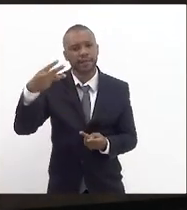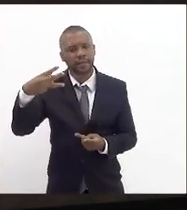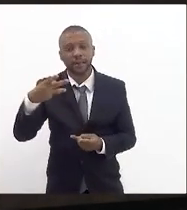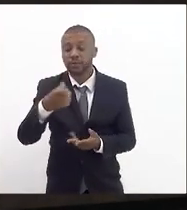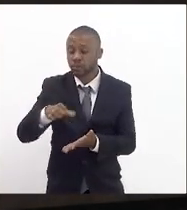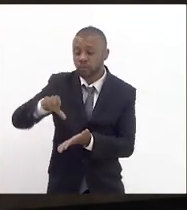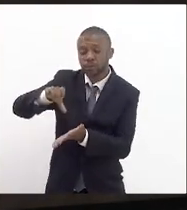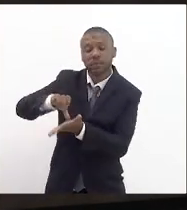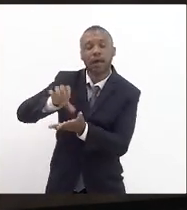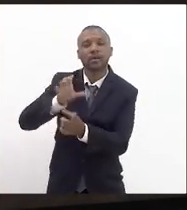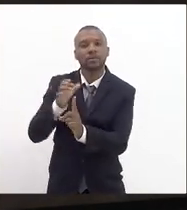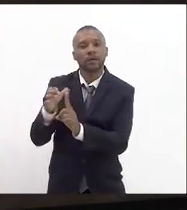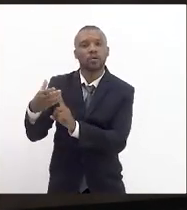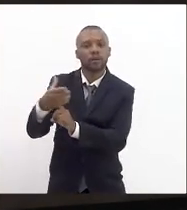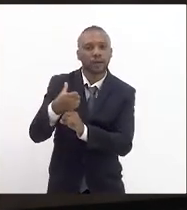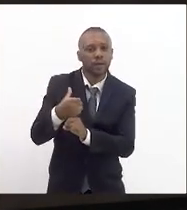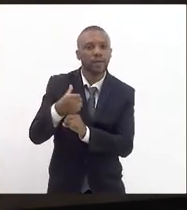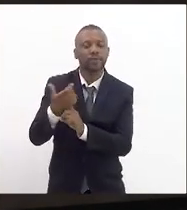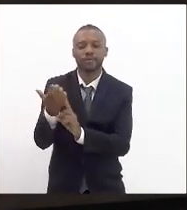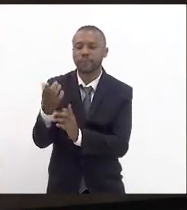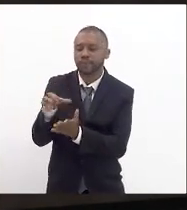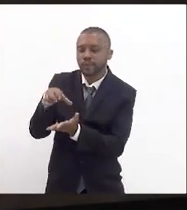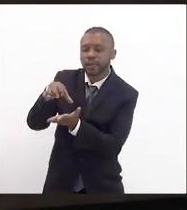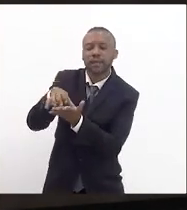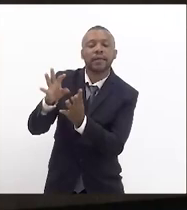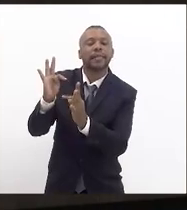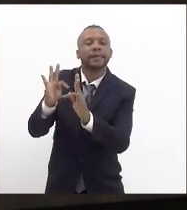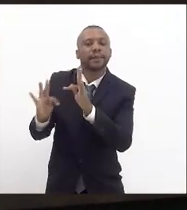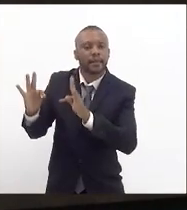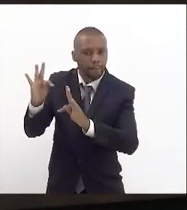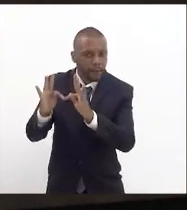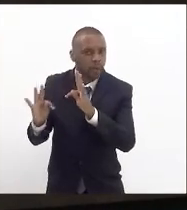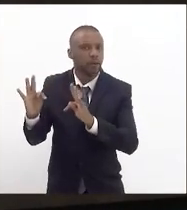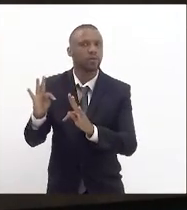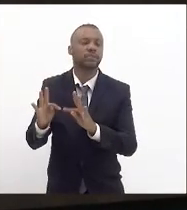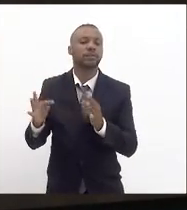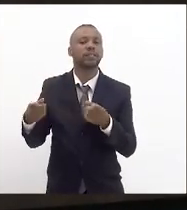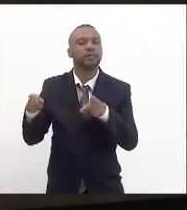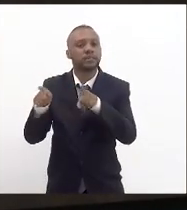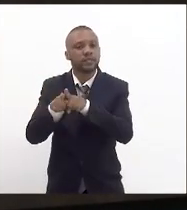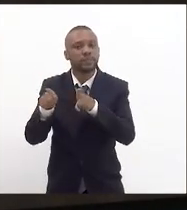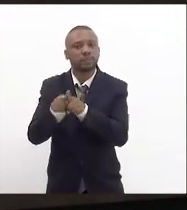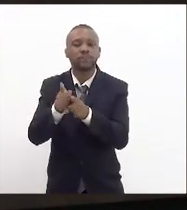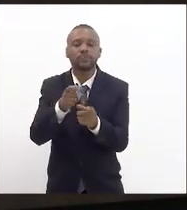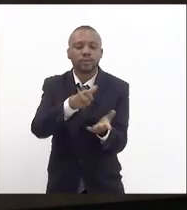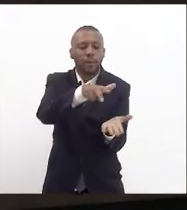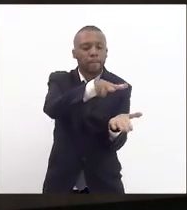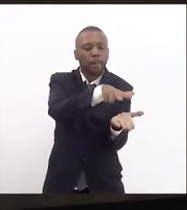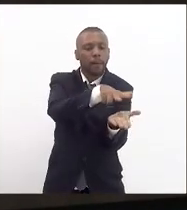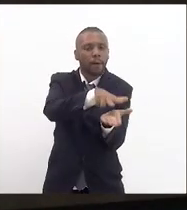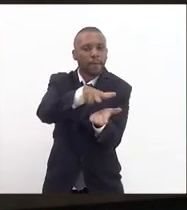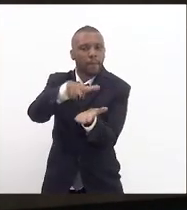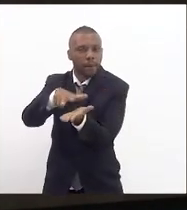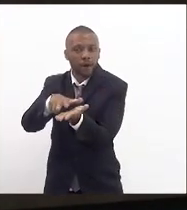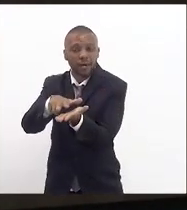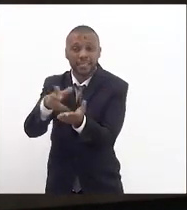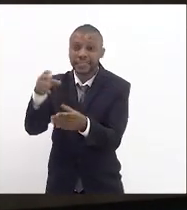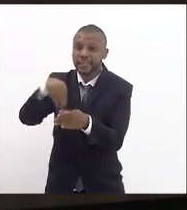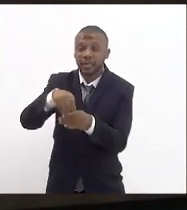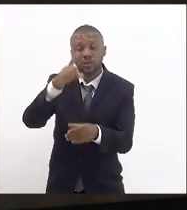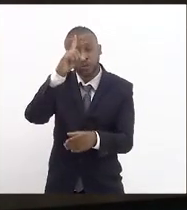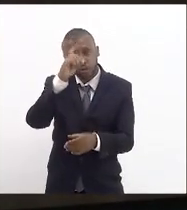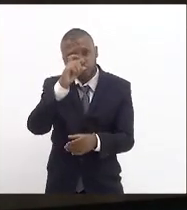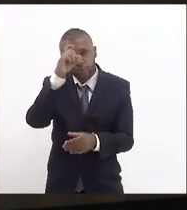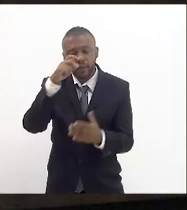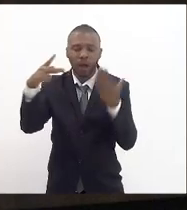acolhimento, residências terapêuticas e também leitos de saúde mental em hospitais psiquiátricos